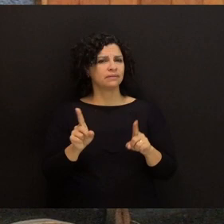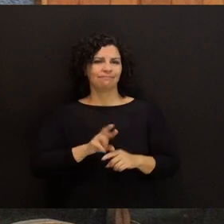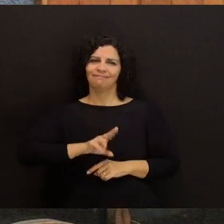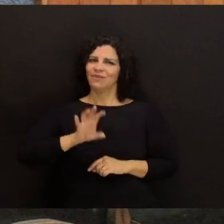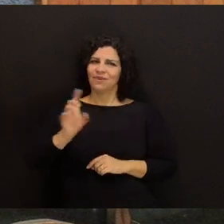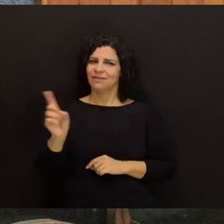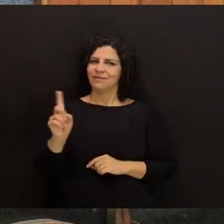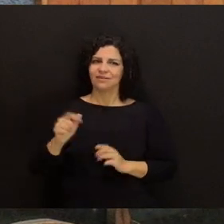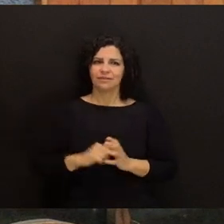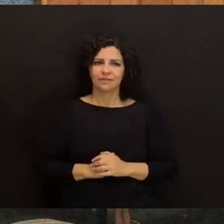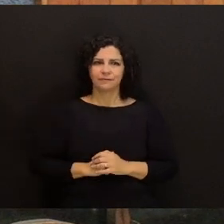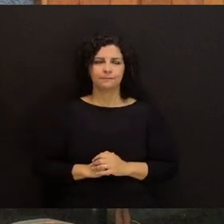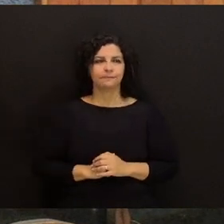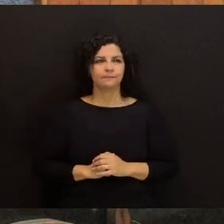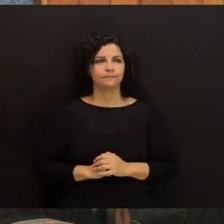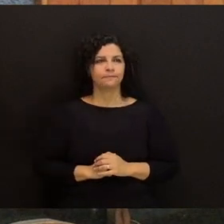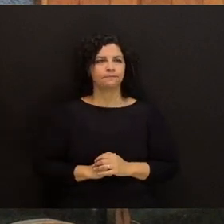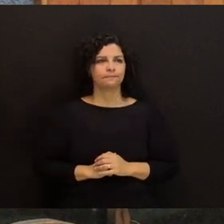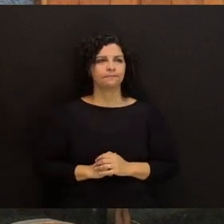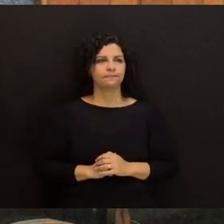não é não tá tudo bem